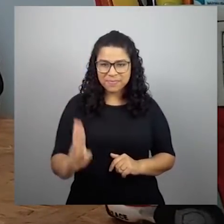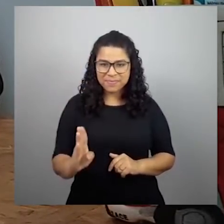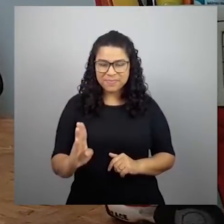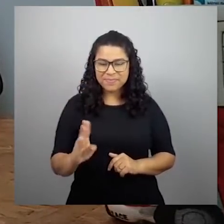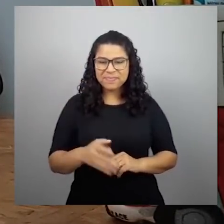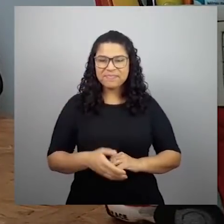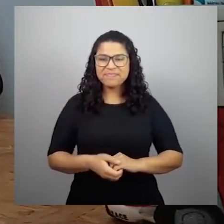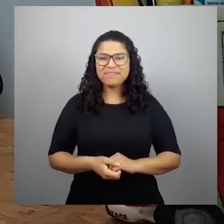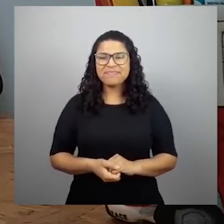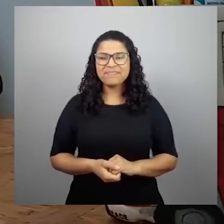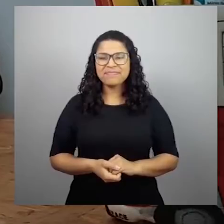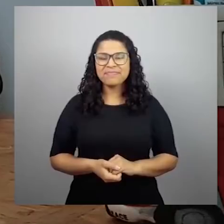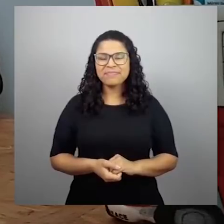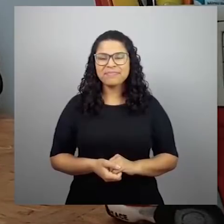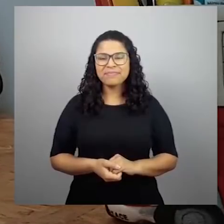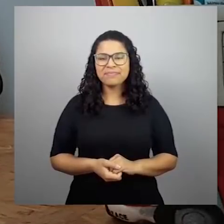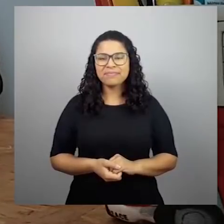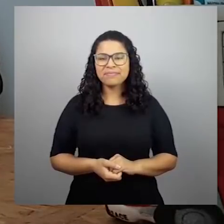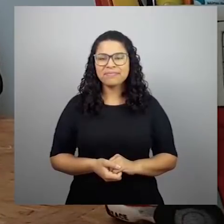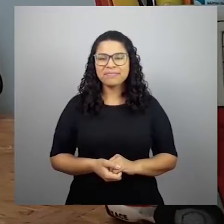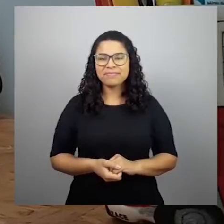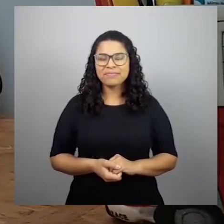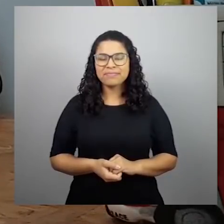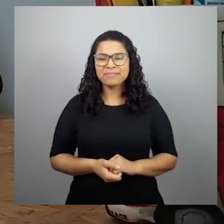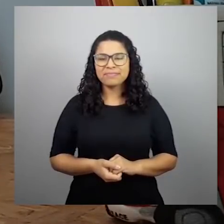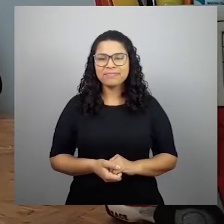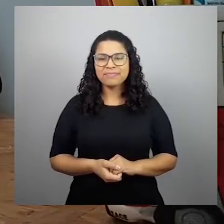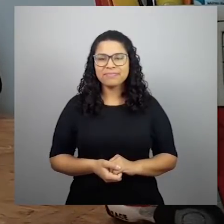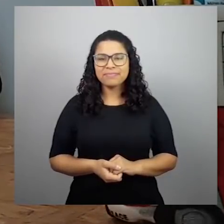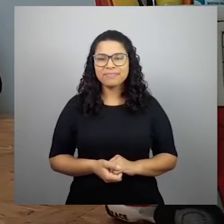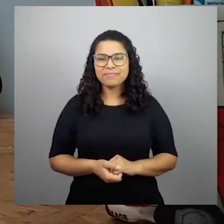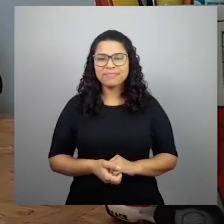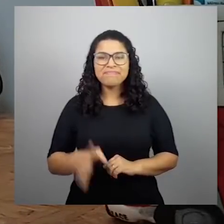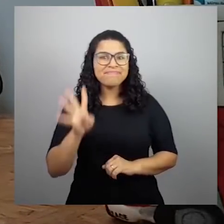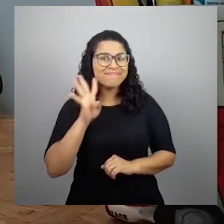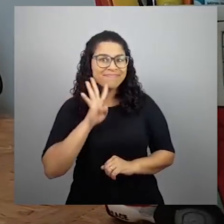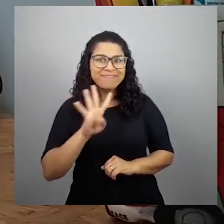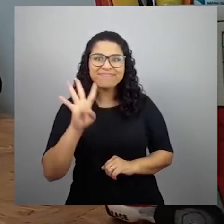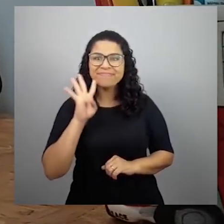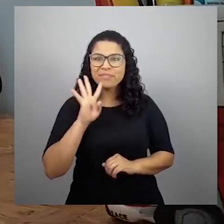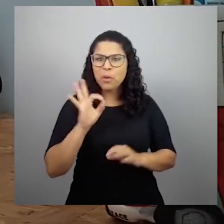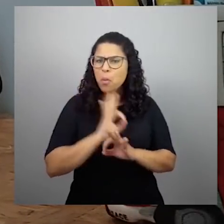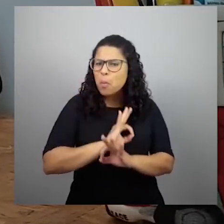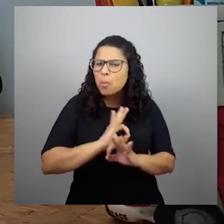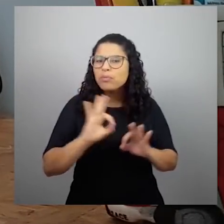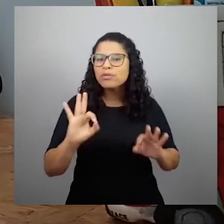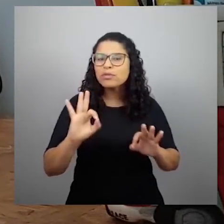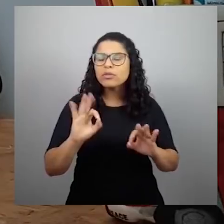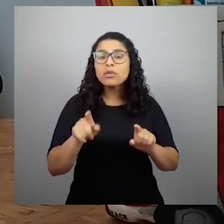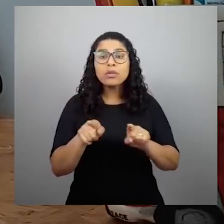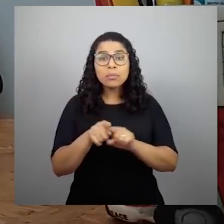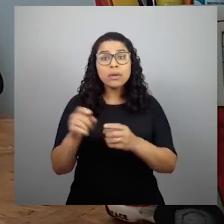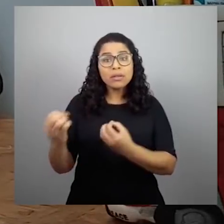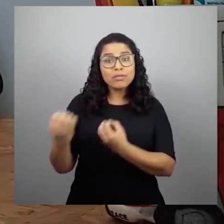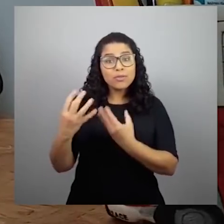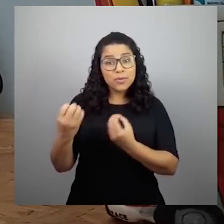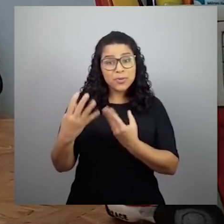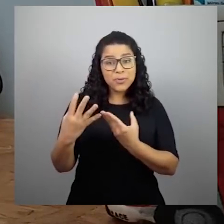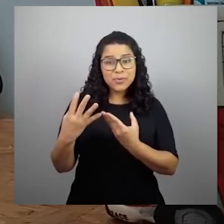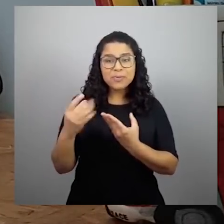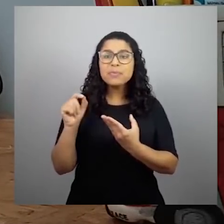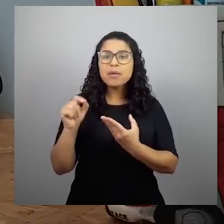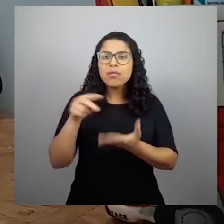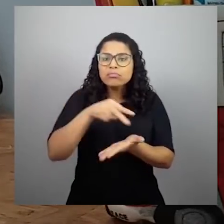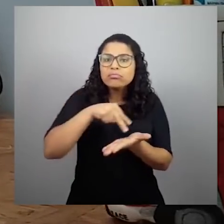todas as regiões do Brasil. Muita riqueza, não é? Eles até ensinaram passos pra gente, não